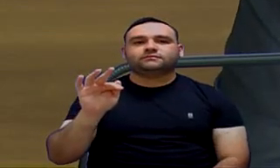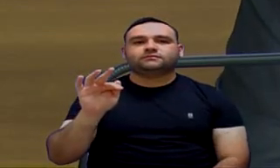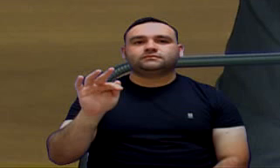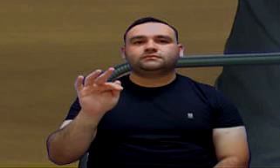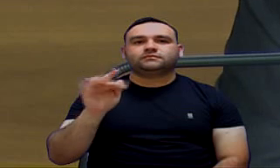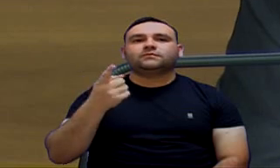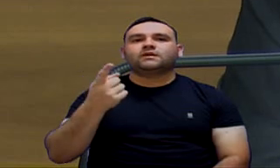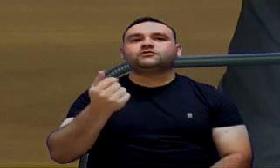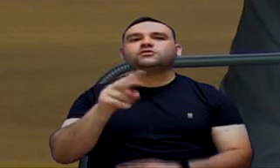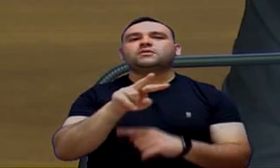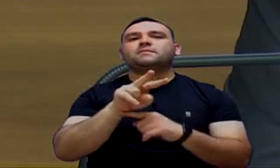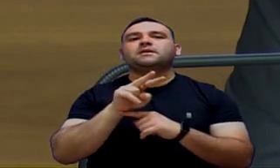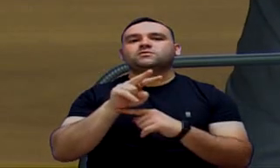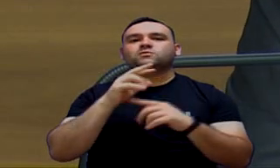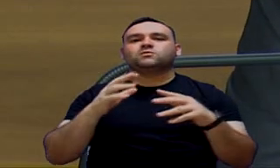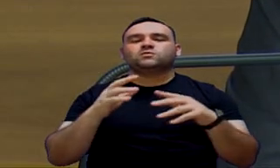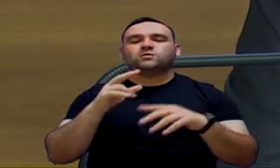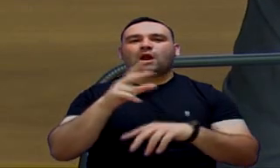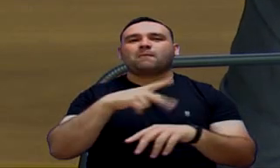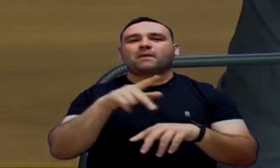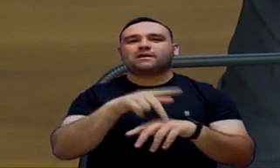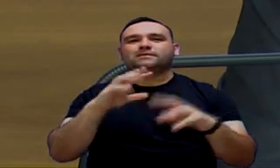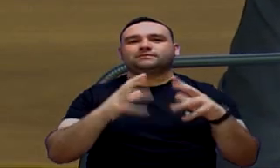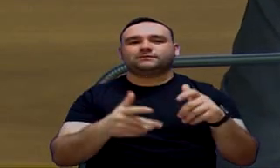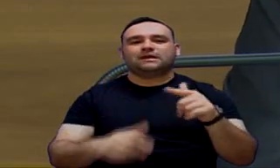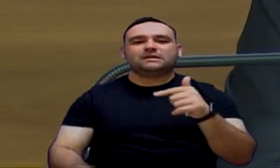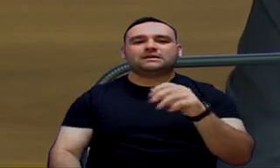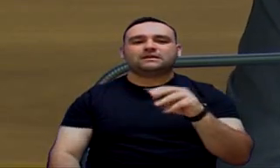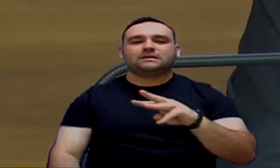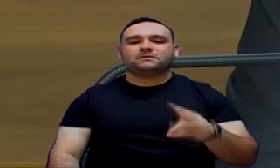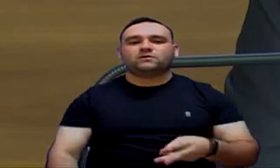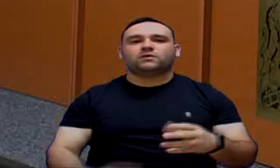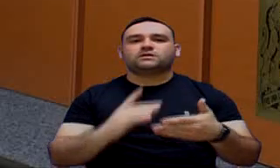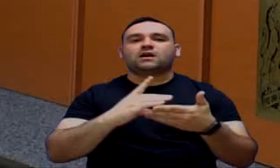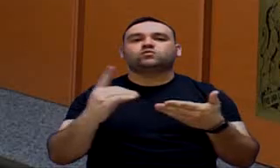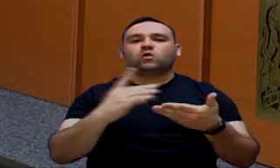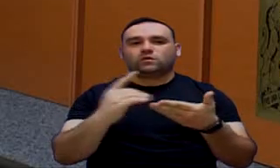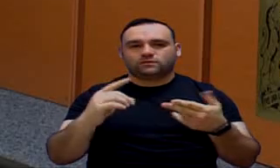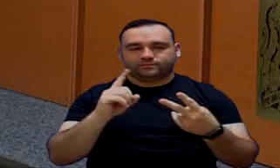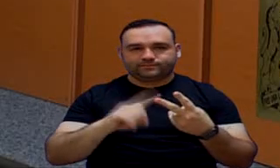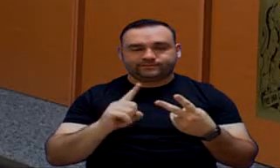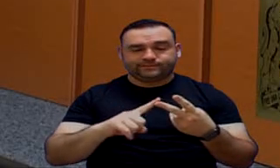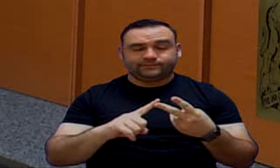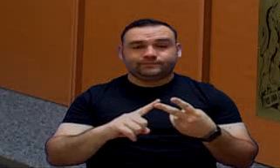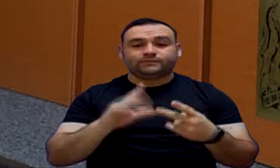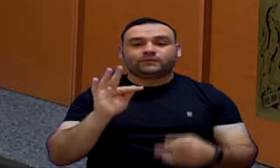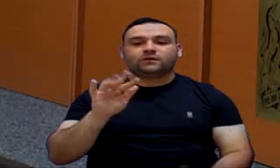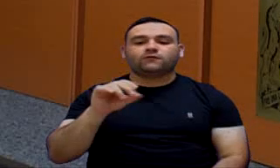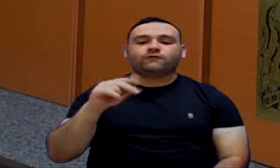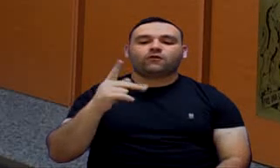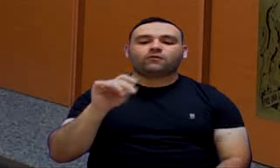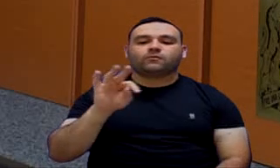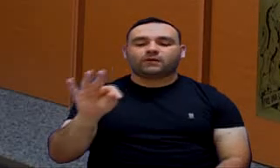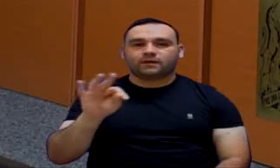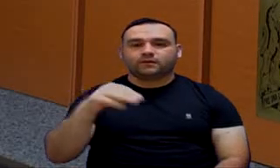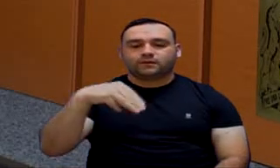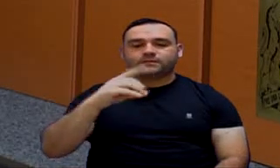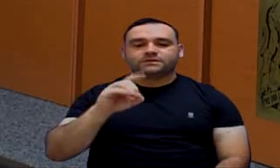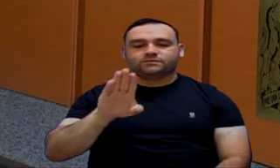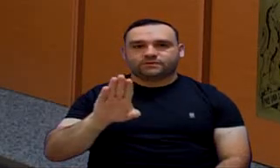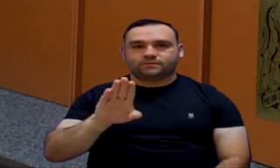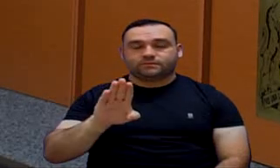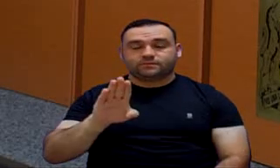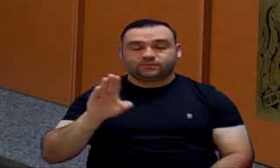um empréstimo internacional de 70 Milhões de Dólares nós temos o fun prata e o MIB